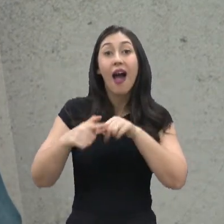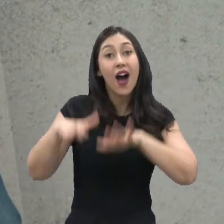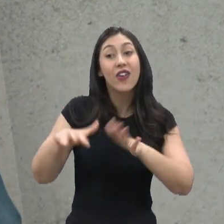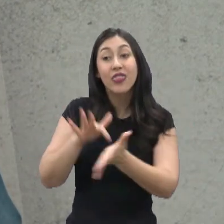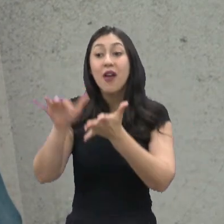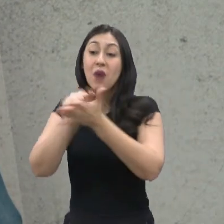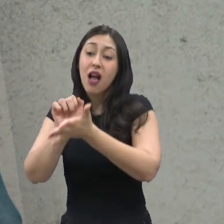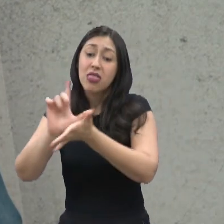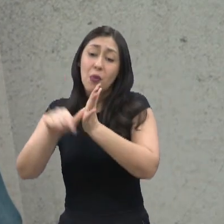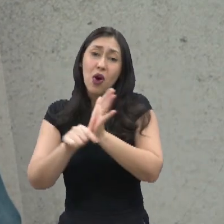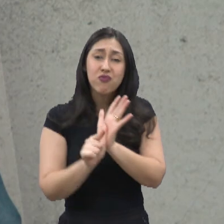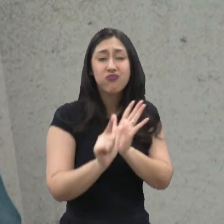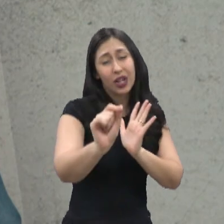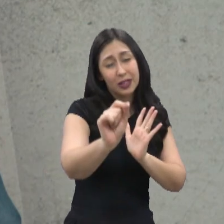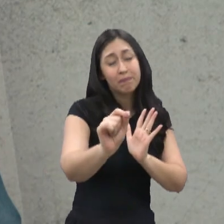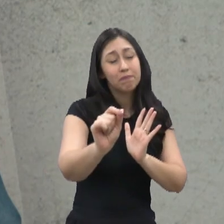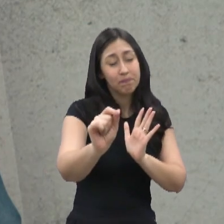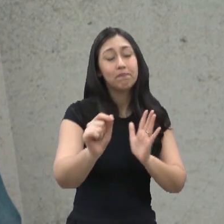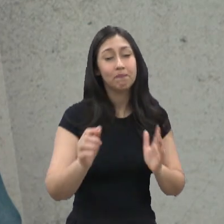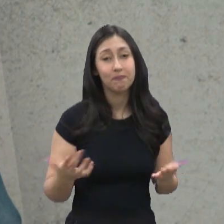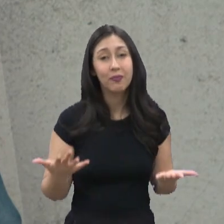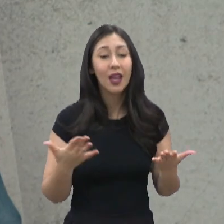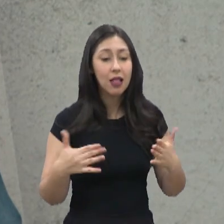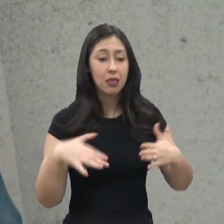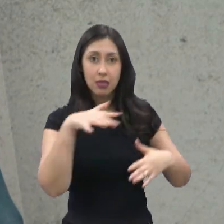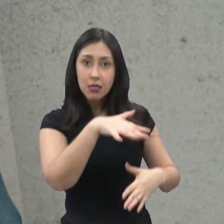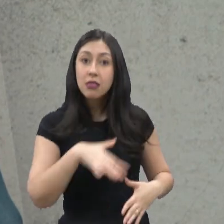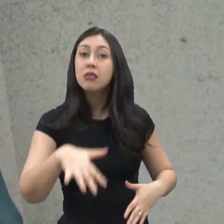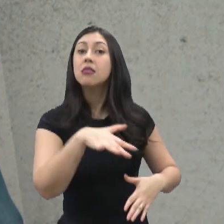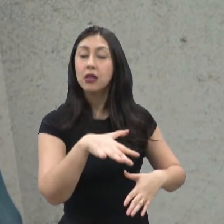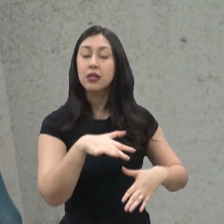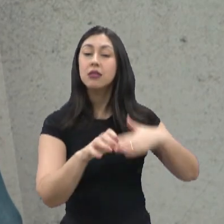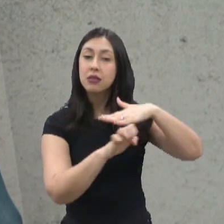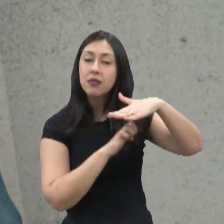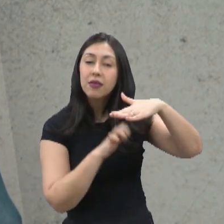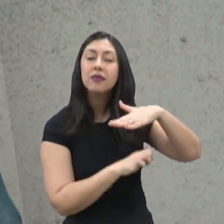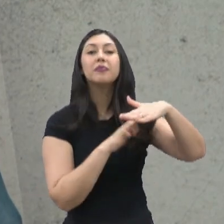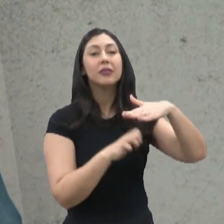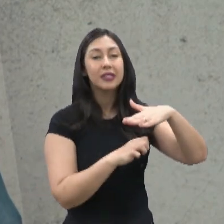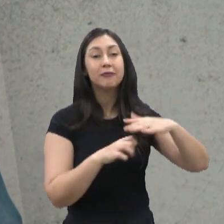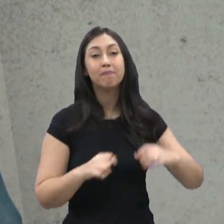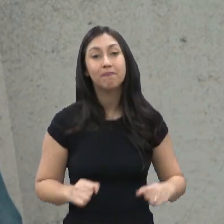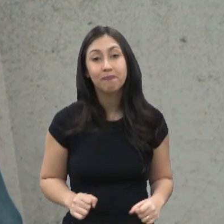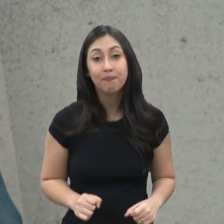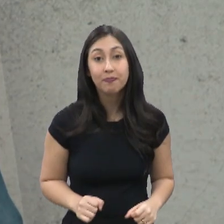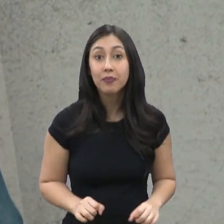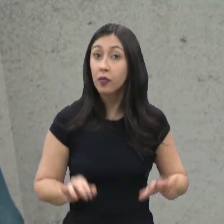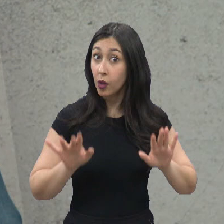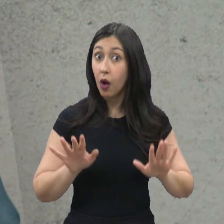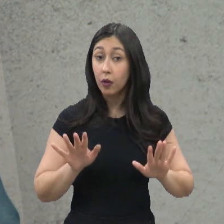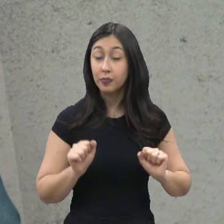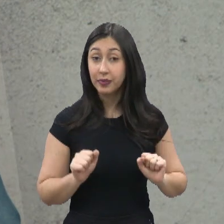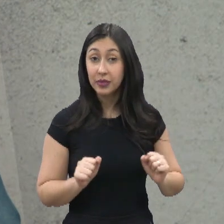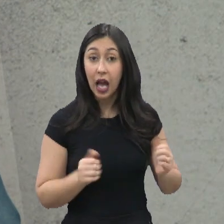de clientes dentro da sua empresa, né, dentro do seu empreendimento ali, né, que é uma academia. Ó, Marcela, a gente vai dar